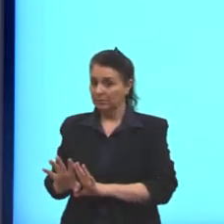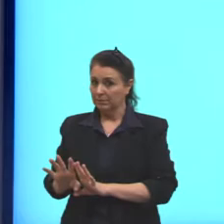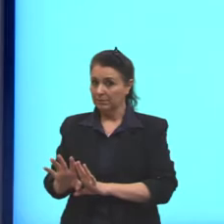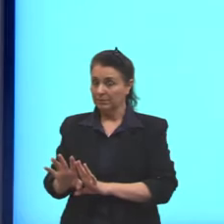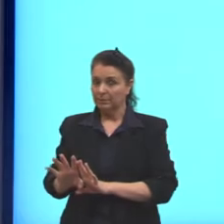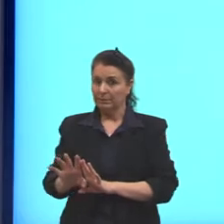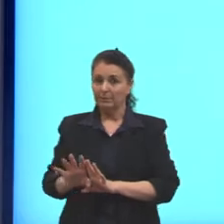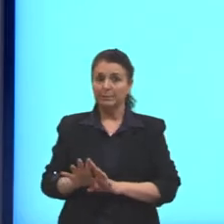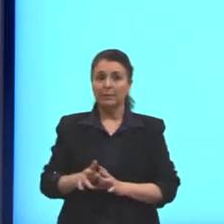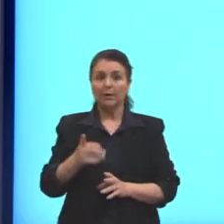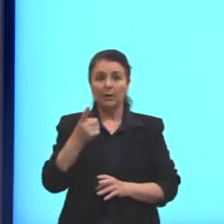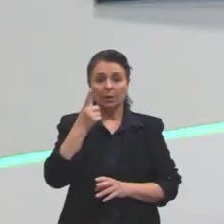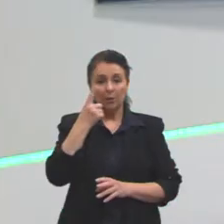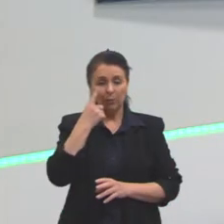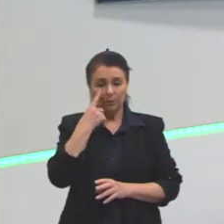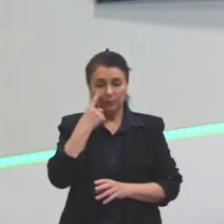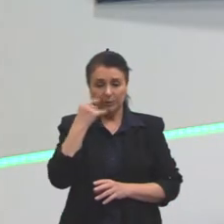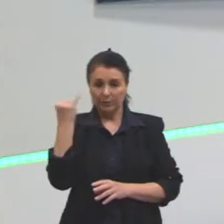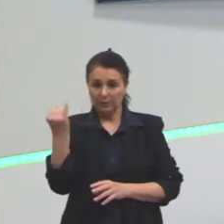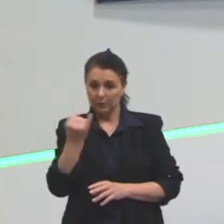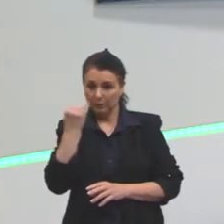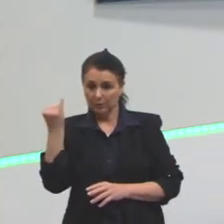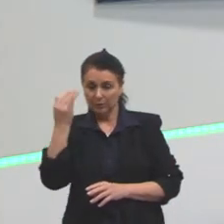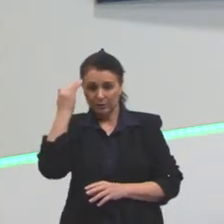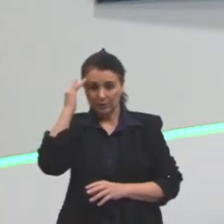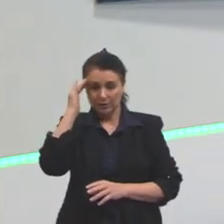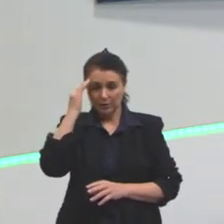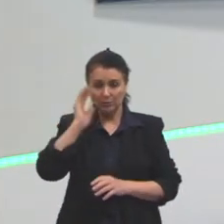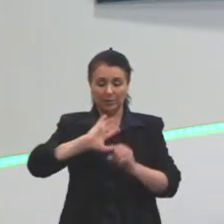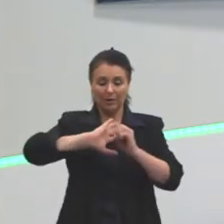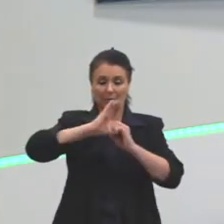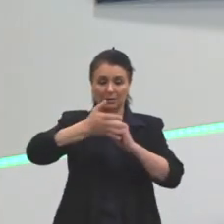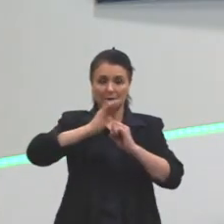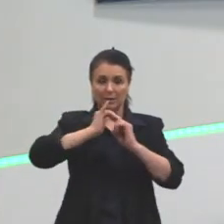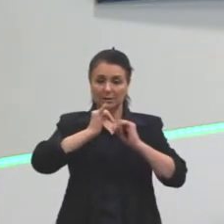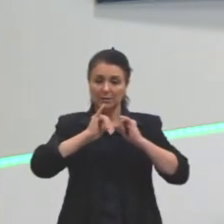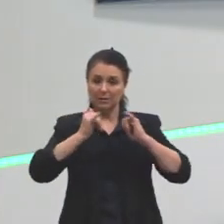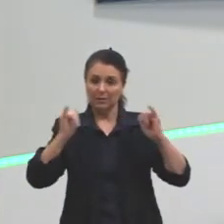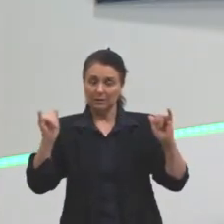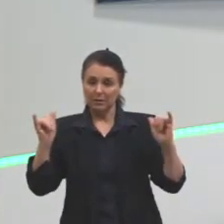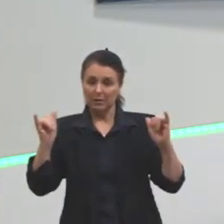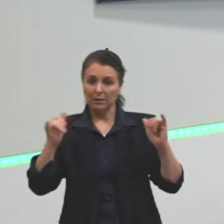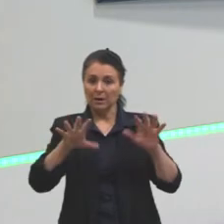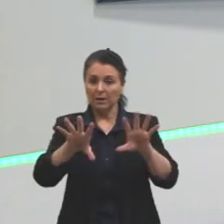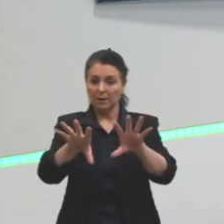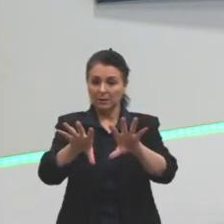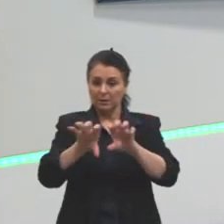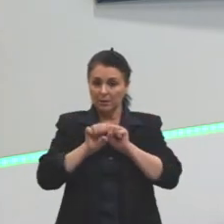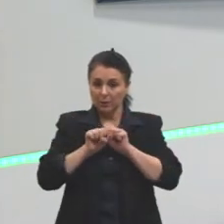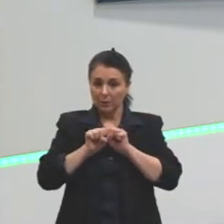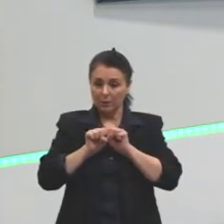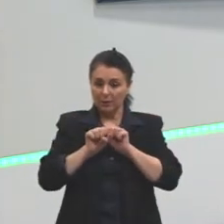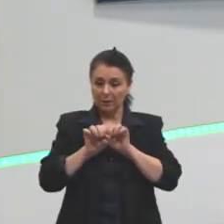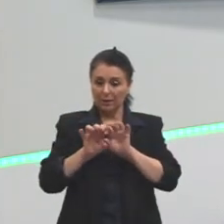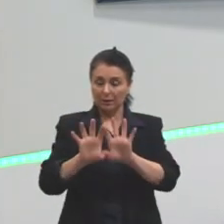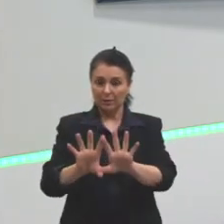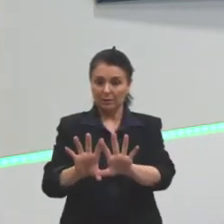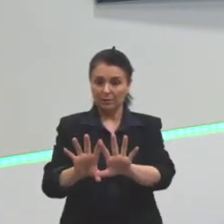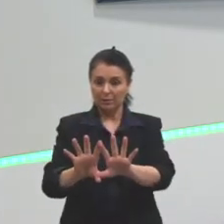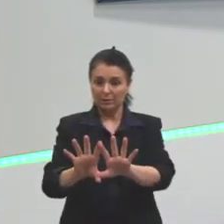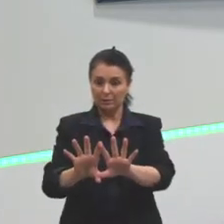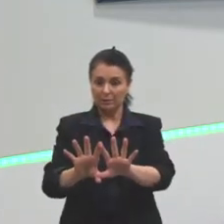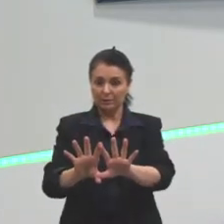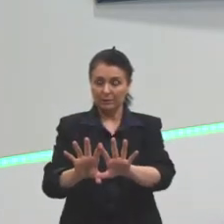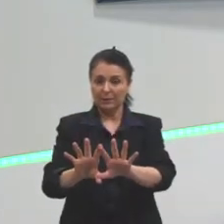bom Outra coisa importante da gente entender sobre as cargas elétricas né É o princípio então da Atração e da repulsão né como a gente